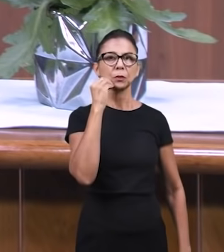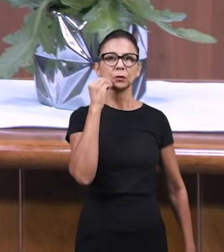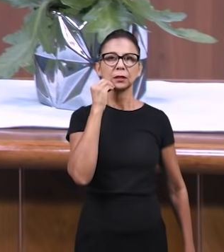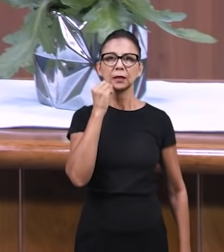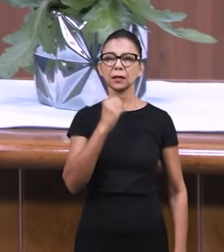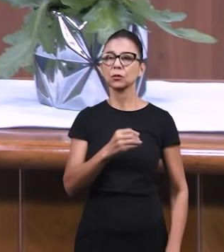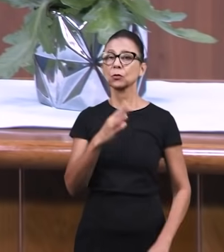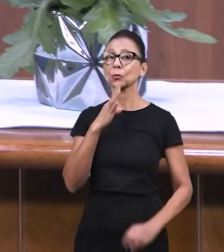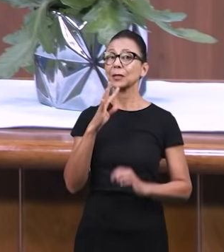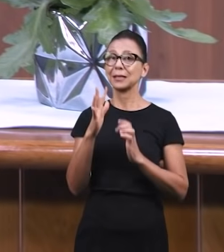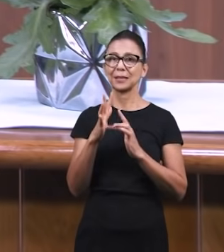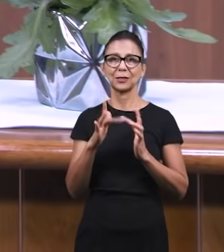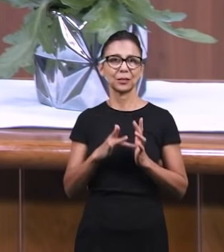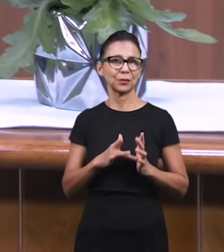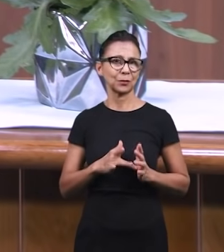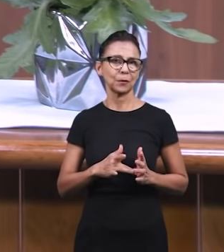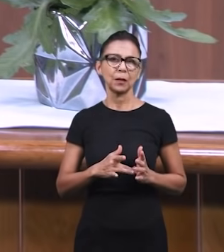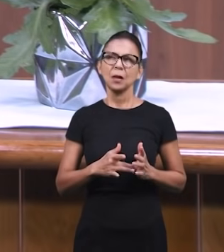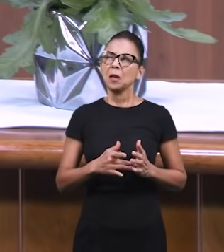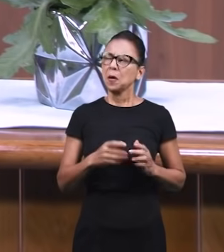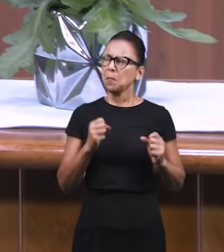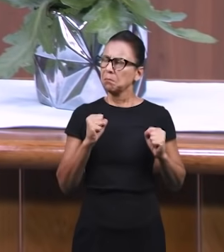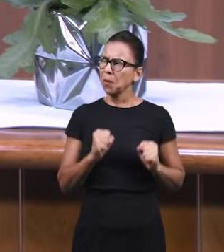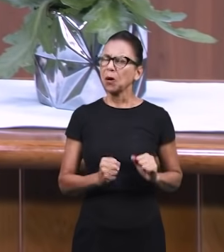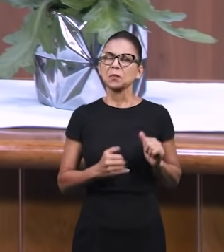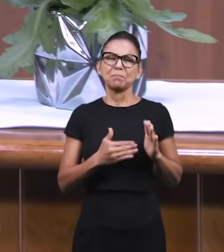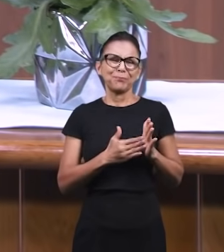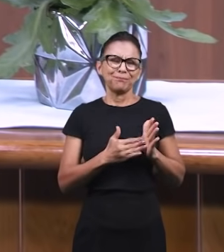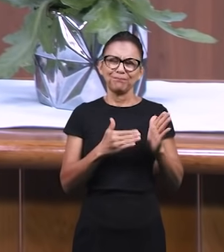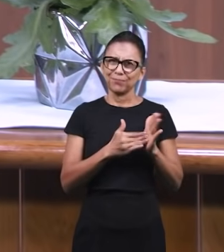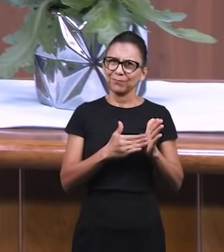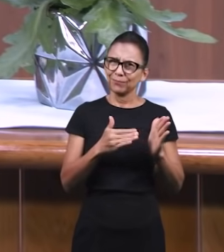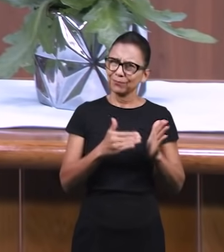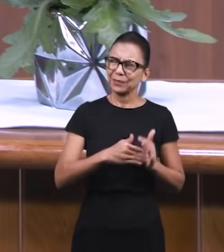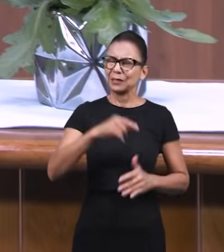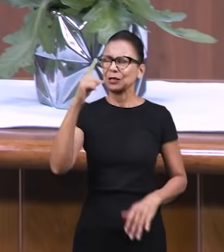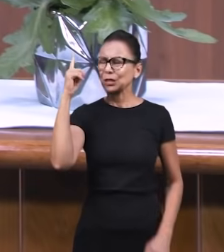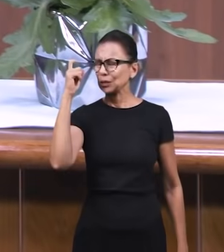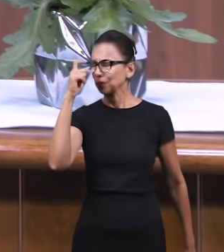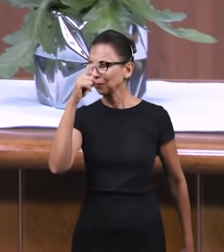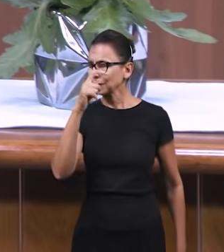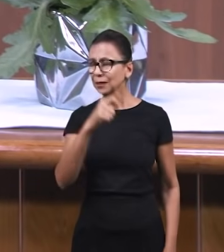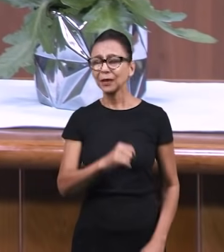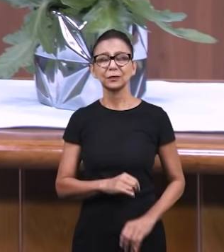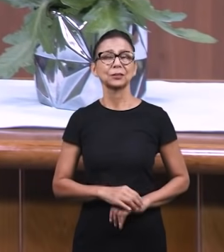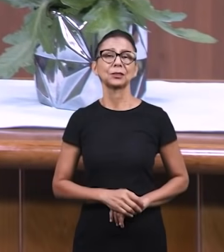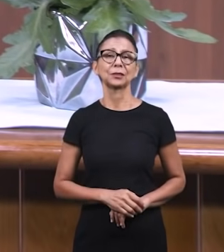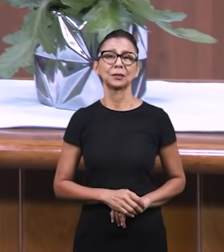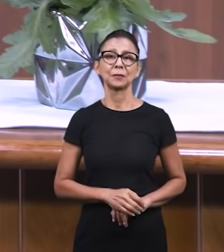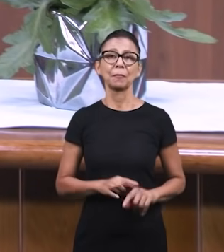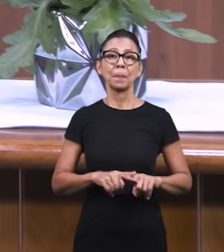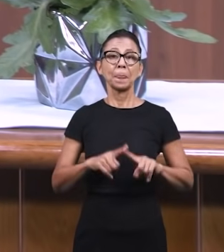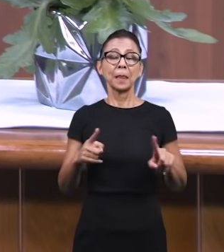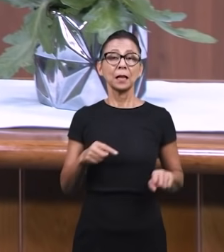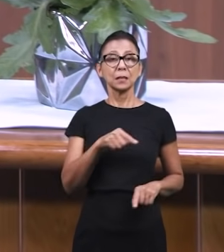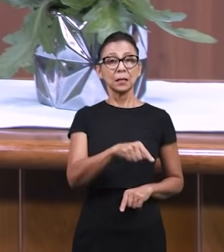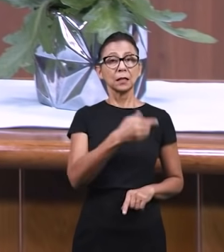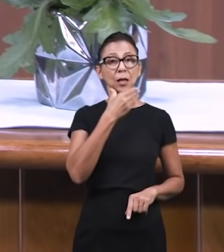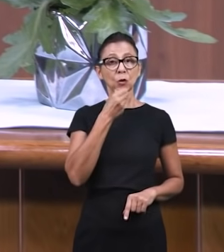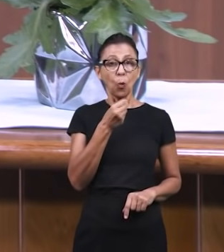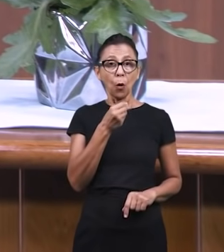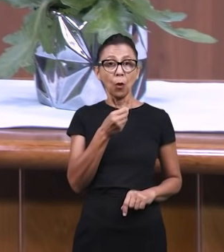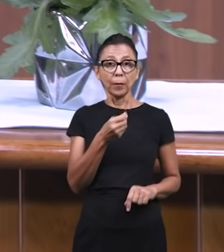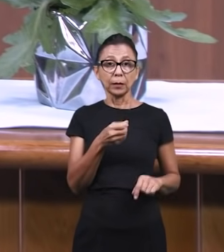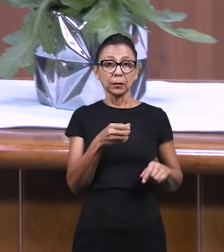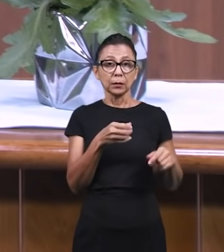tenha multidão, mesmo que tenha dificuldades, a palavra diz que não era fácil. Ele estava numa maca. Tiveram que descer a